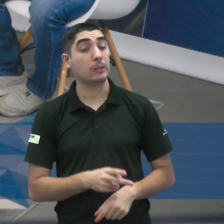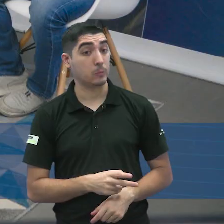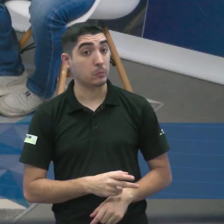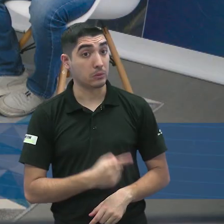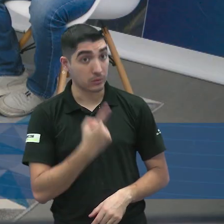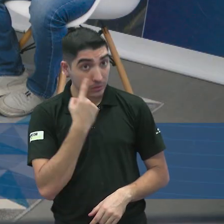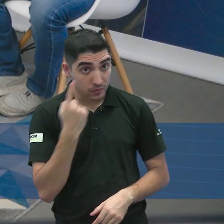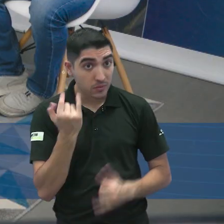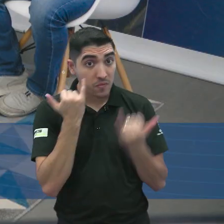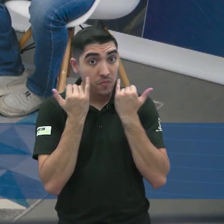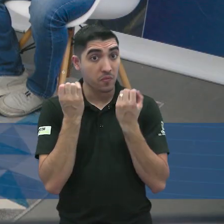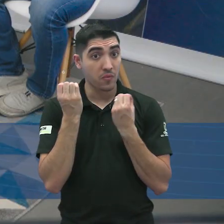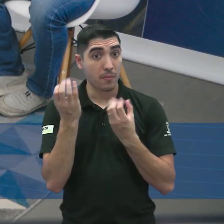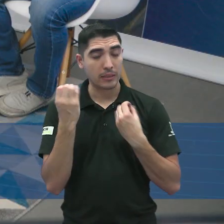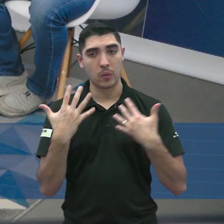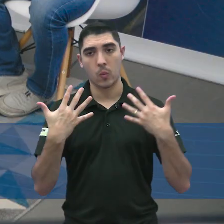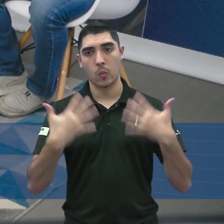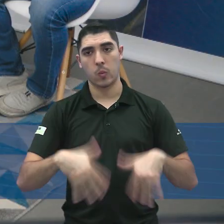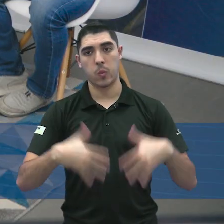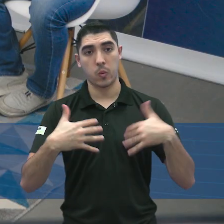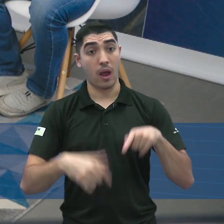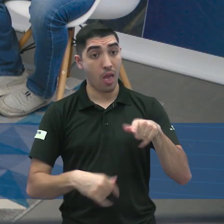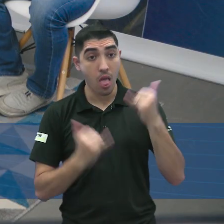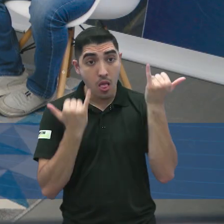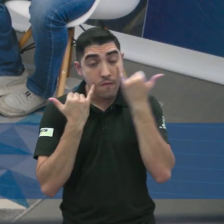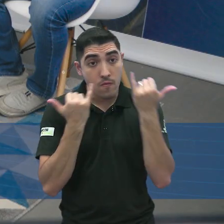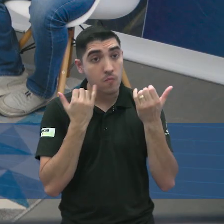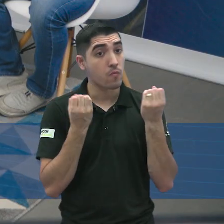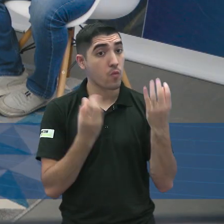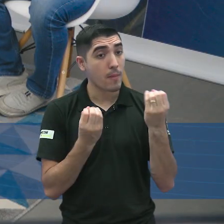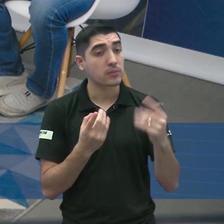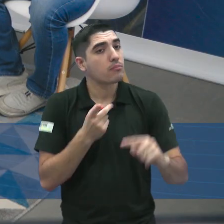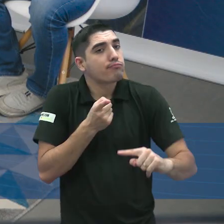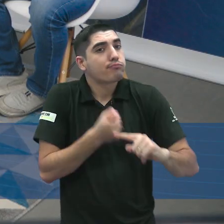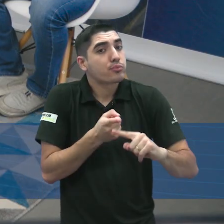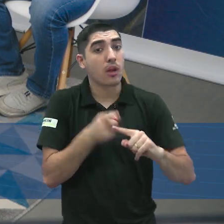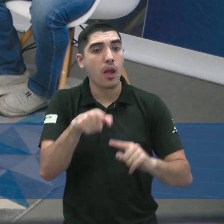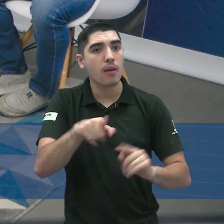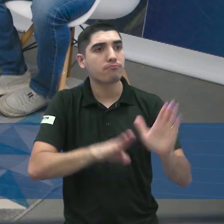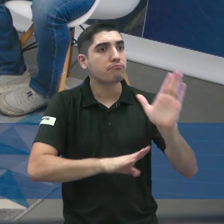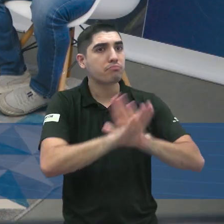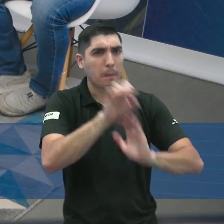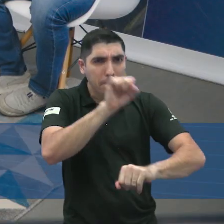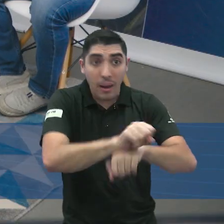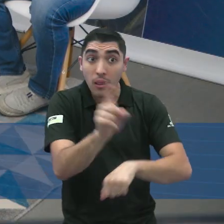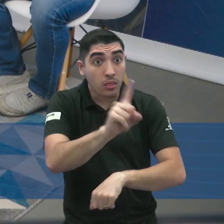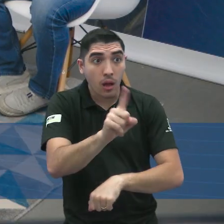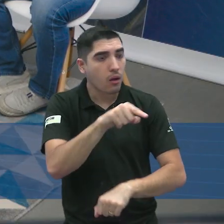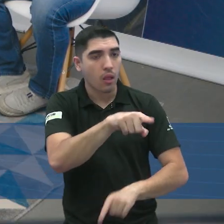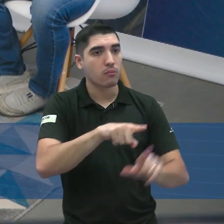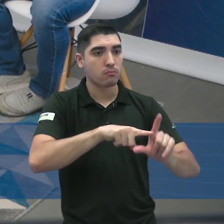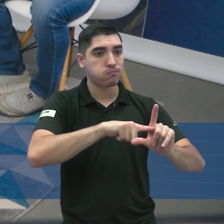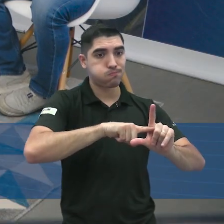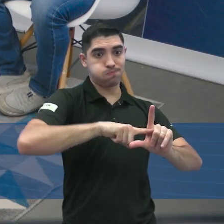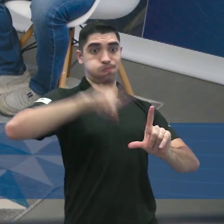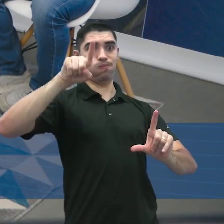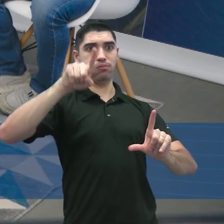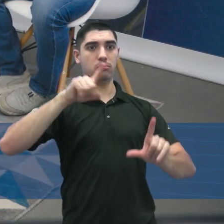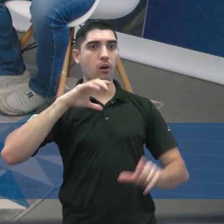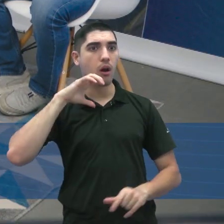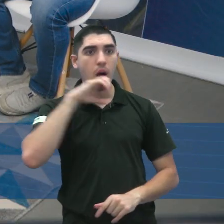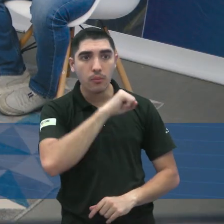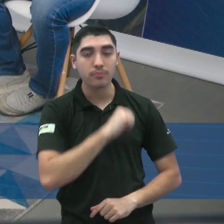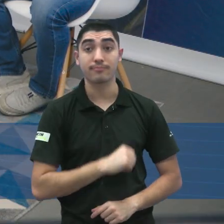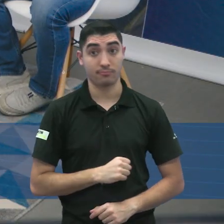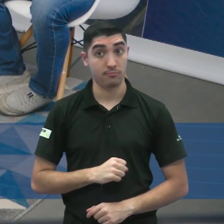só esses dados que eu trouxe, essas estatísticas. O crescimento, né, não para, assim, é um salto muito